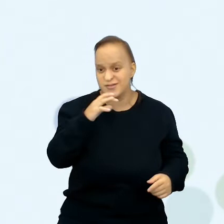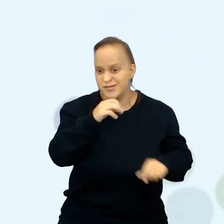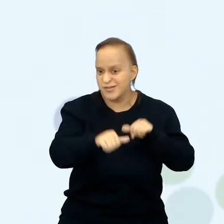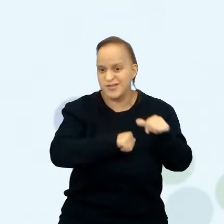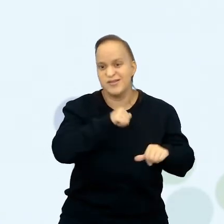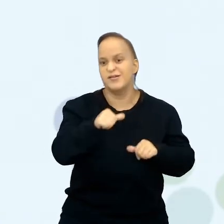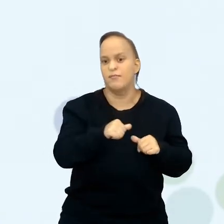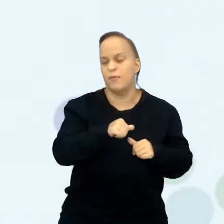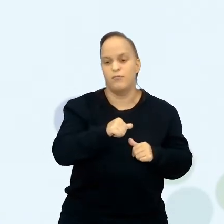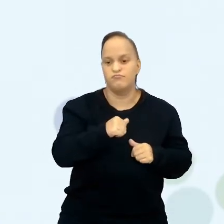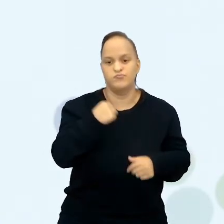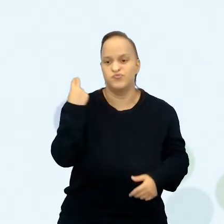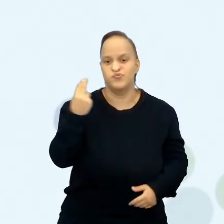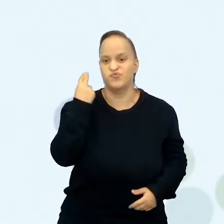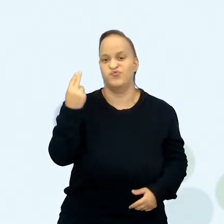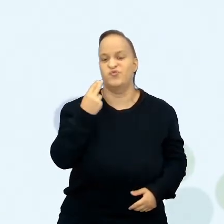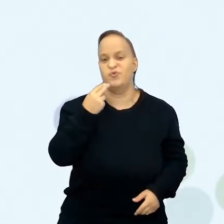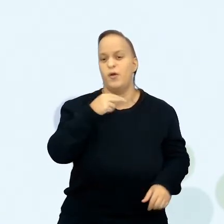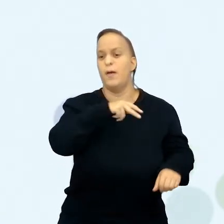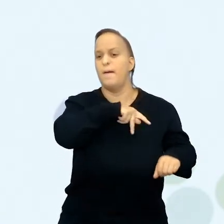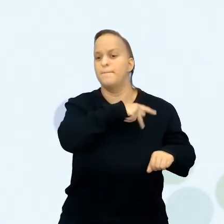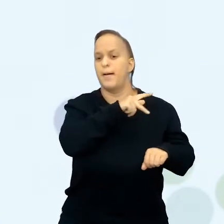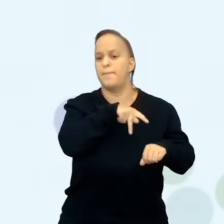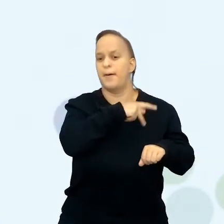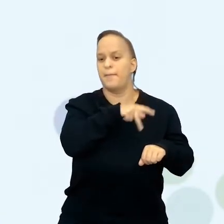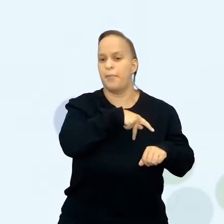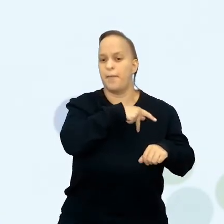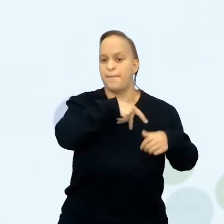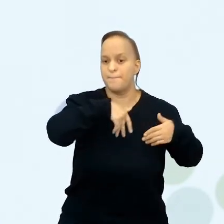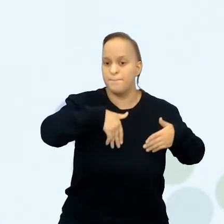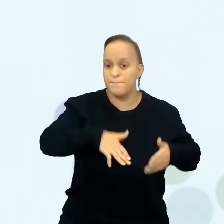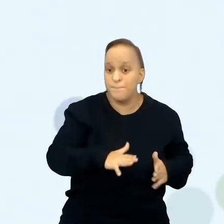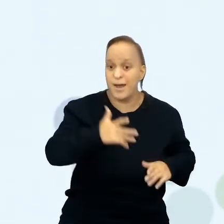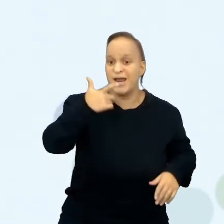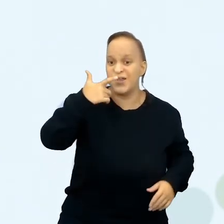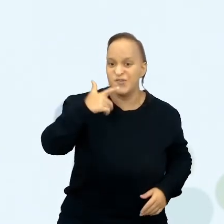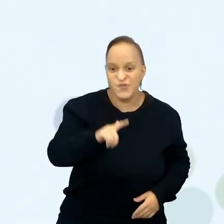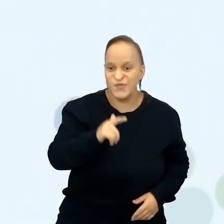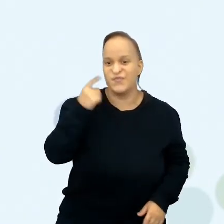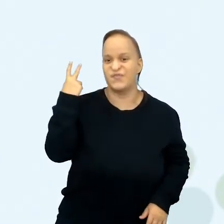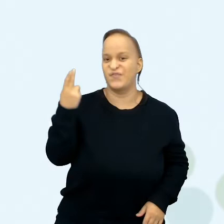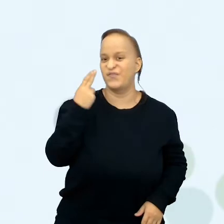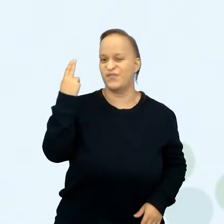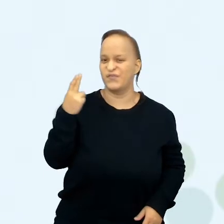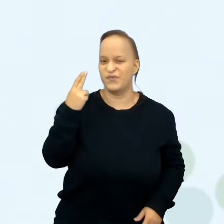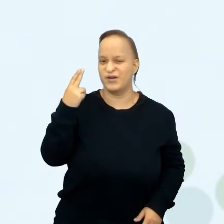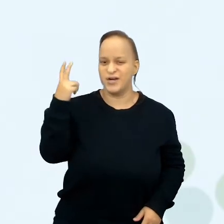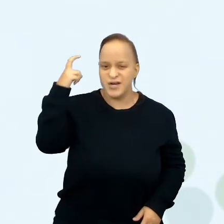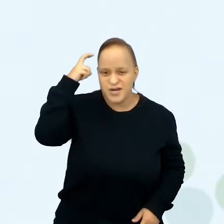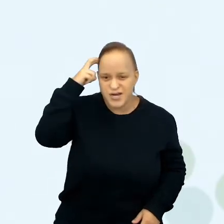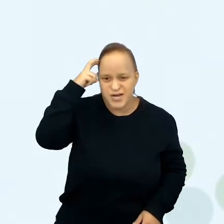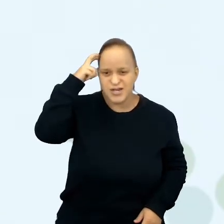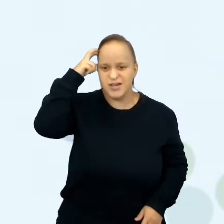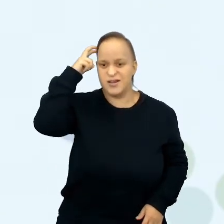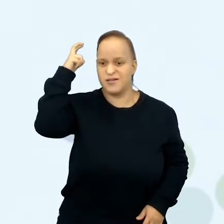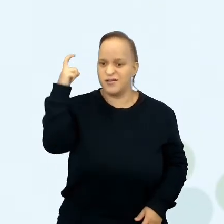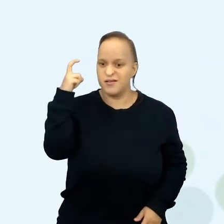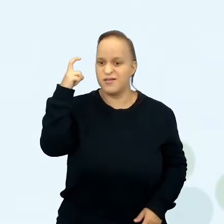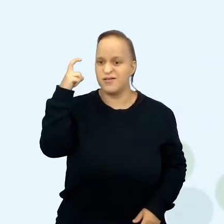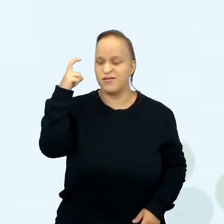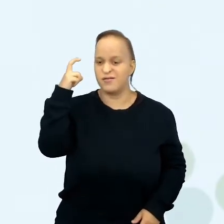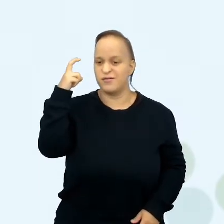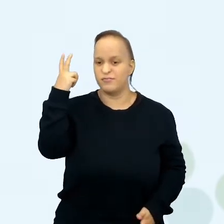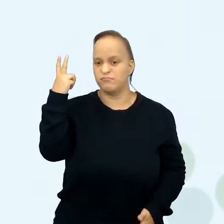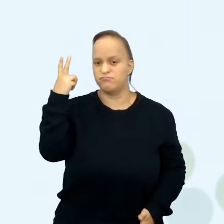posso, sei lá, começar a falar inglês aqui que ninguém vai me entender, né? Vamos falar sobre cultura, a classe social,